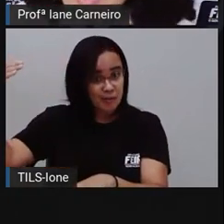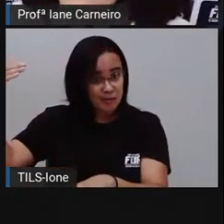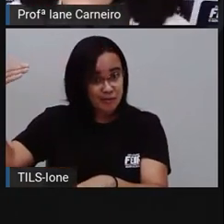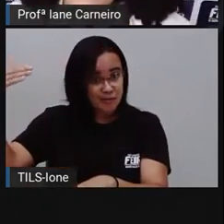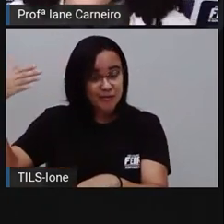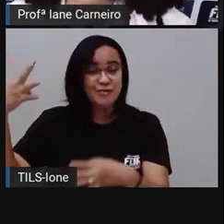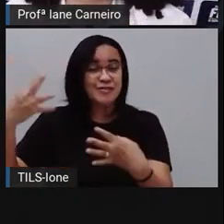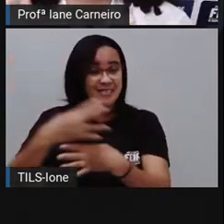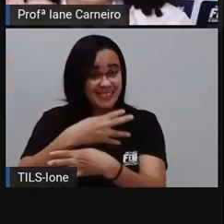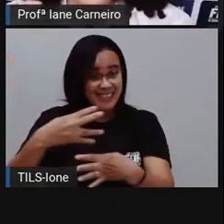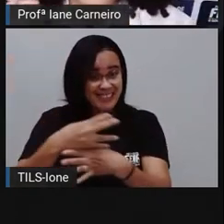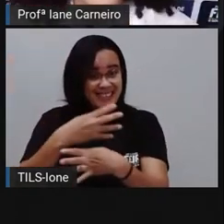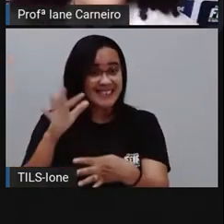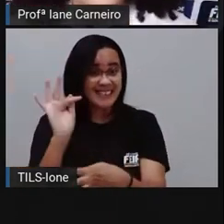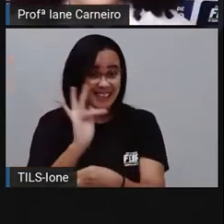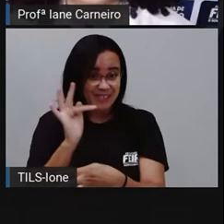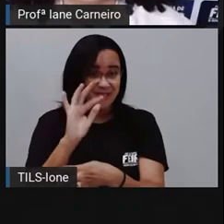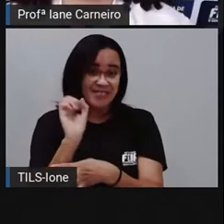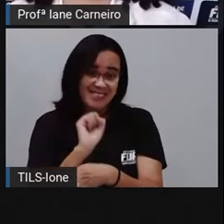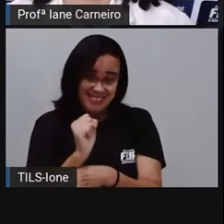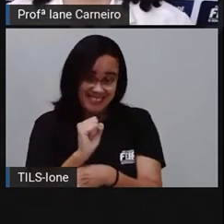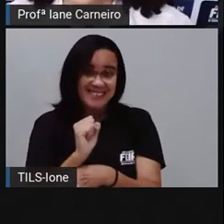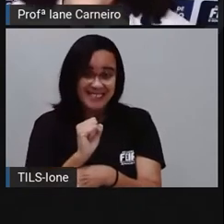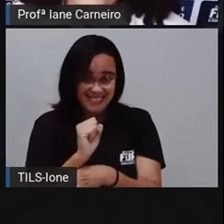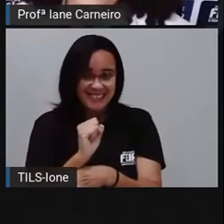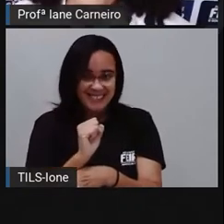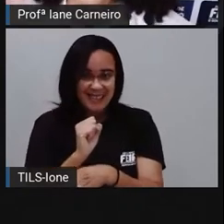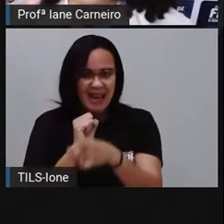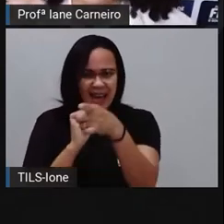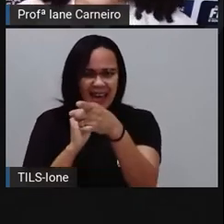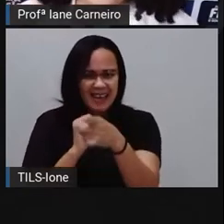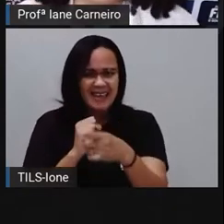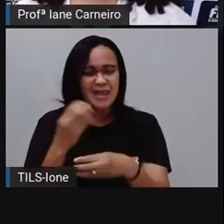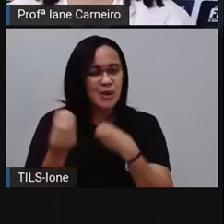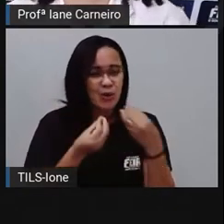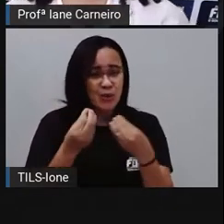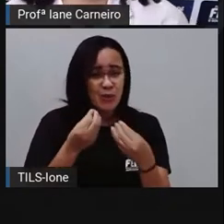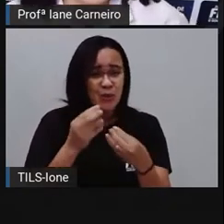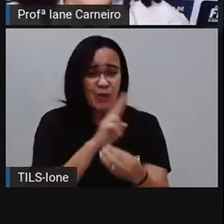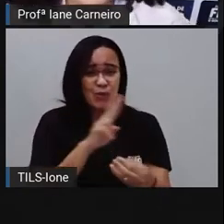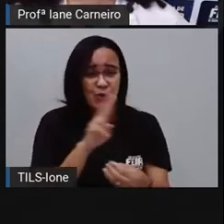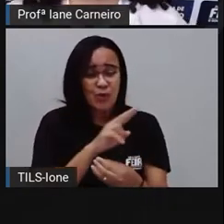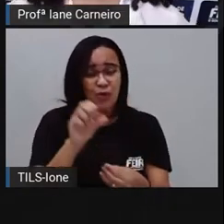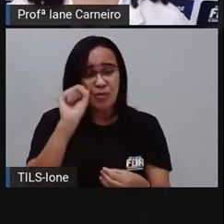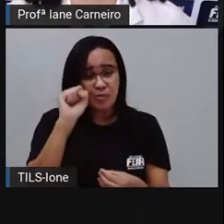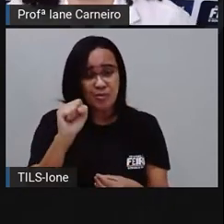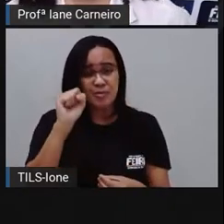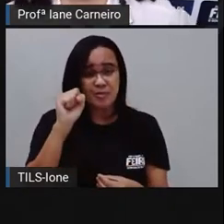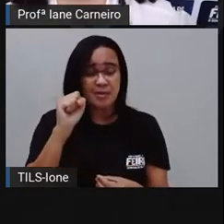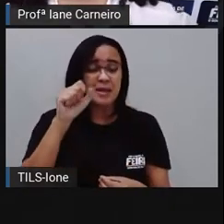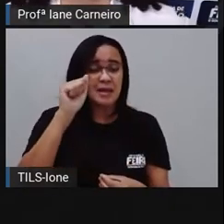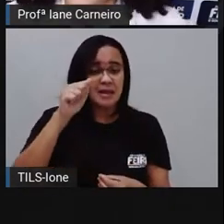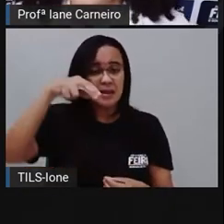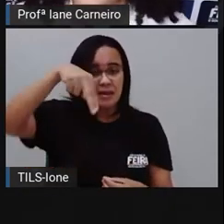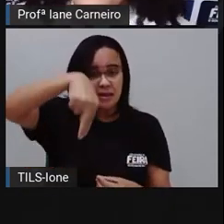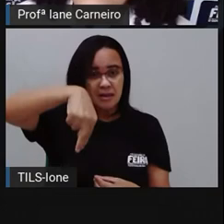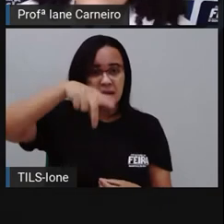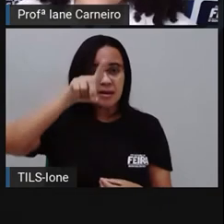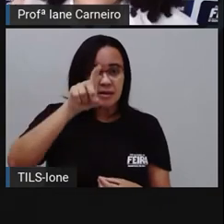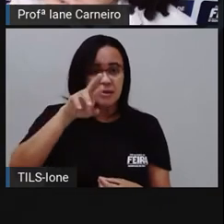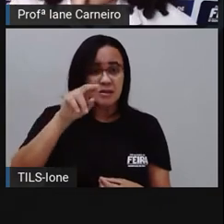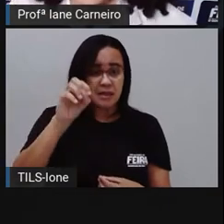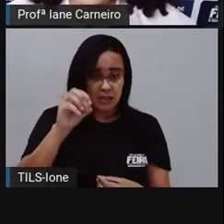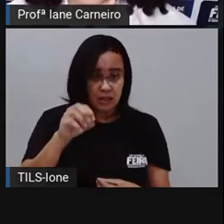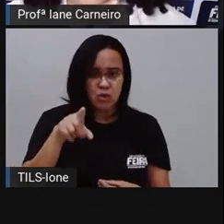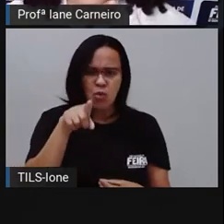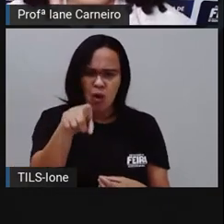nossa cidade, ó, é o Sandro Penelu, é, né? Cantor, compositor, jornalista e poeta, também instrumentista.